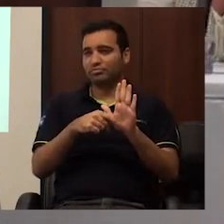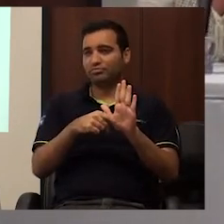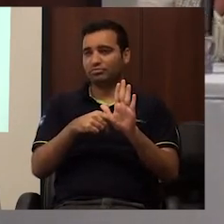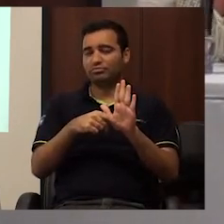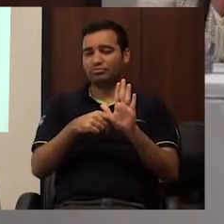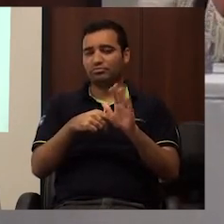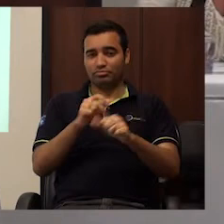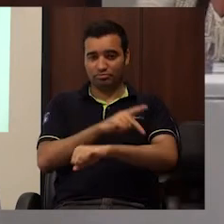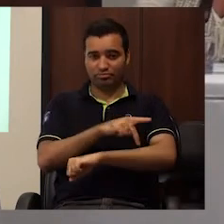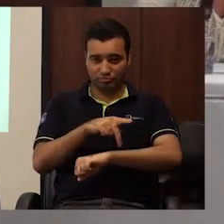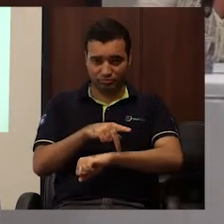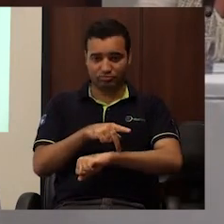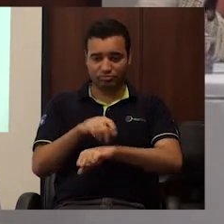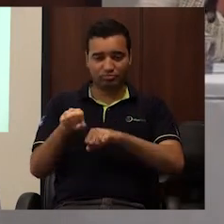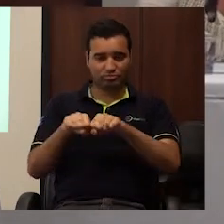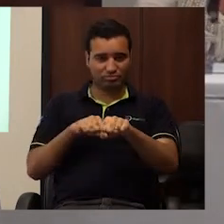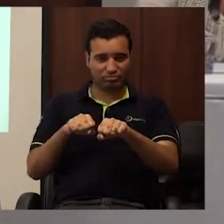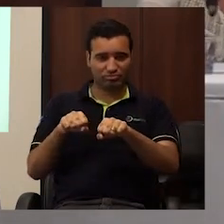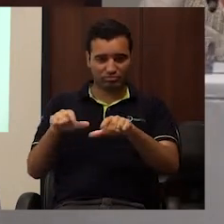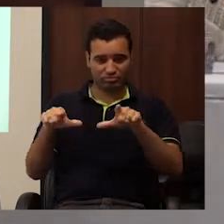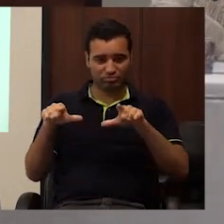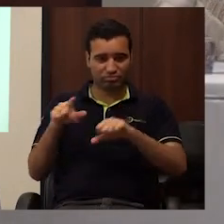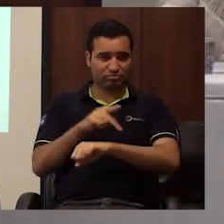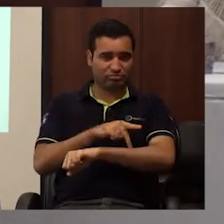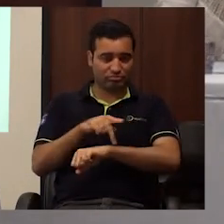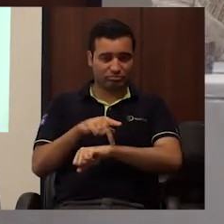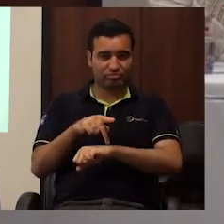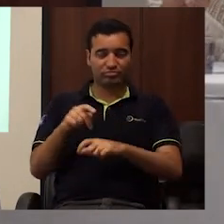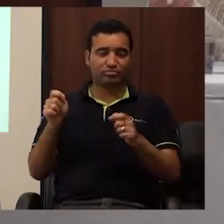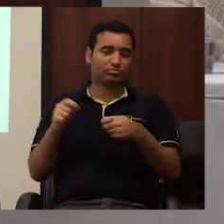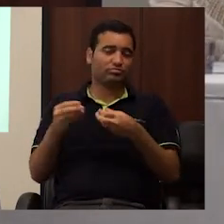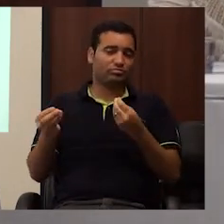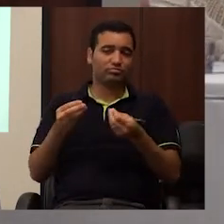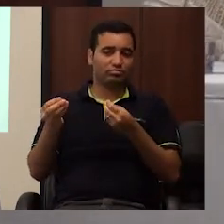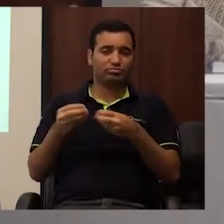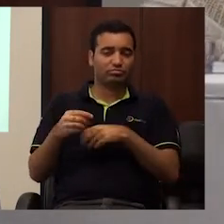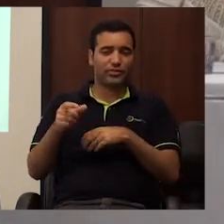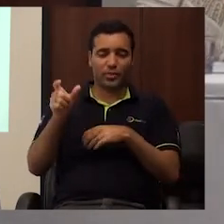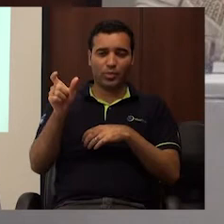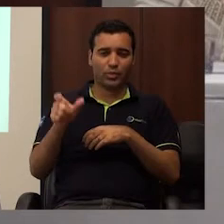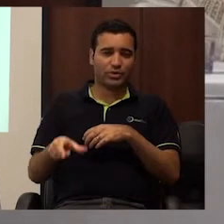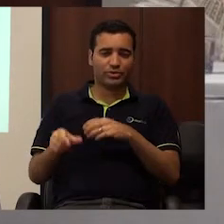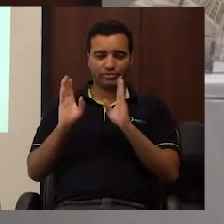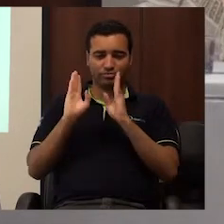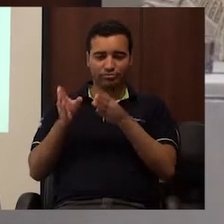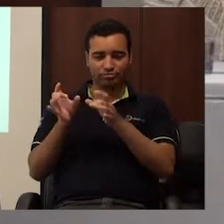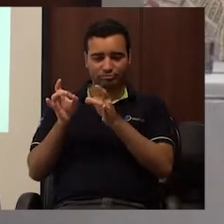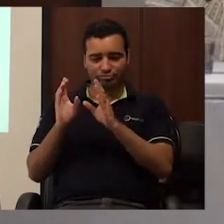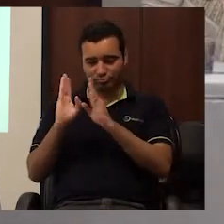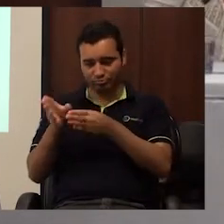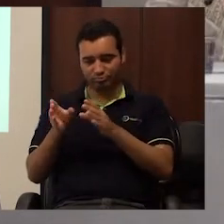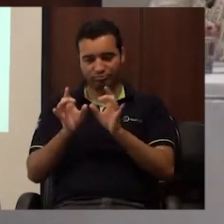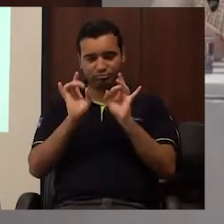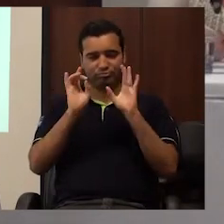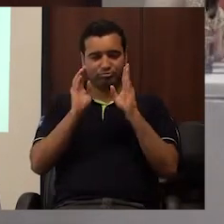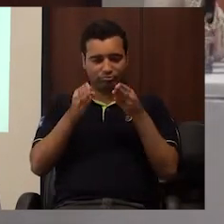do pedagogo, né, da formação do pedagogo, se dar no modelo de especialidades. Então, com